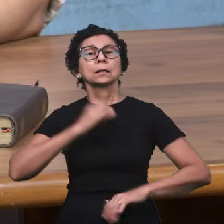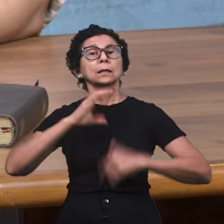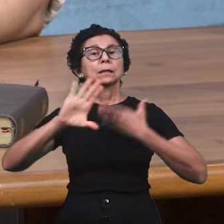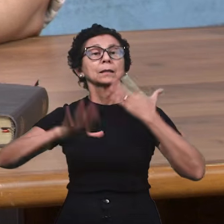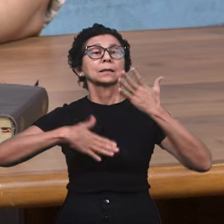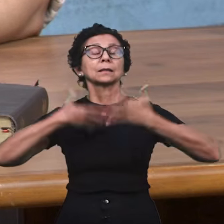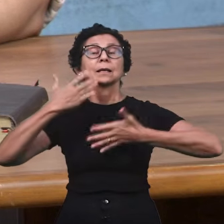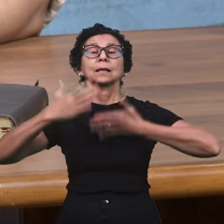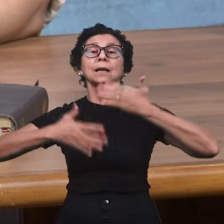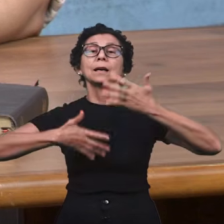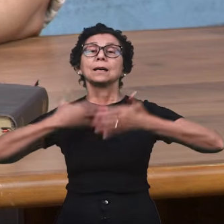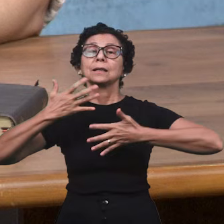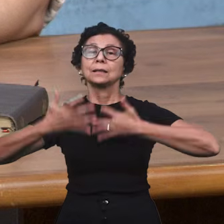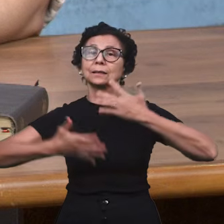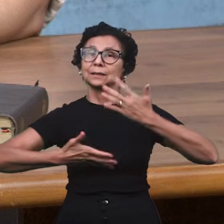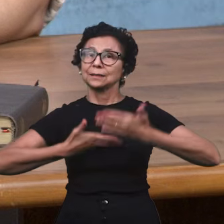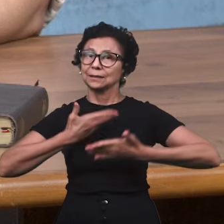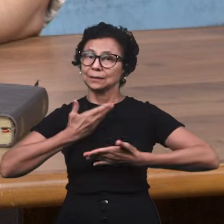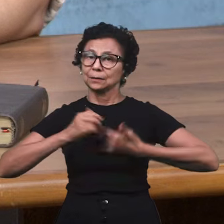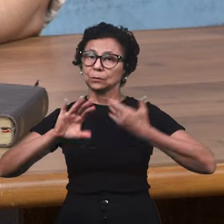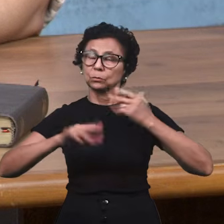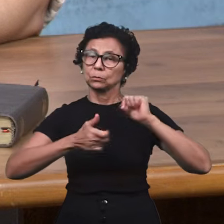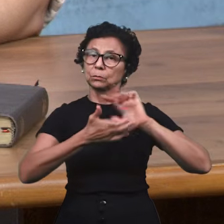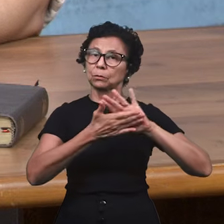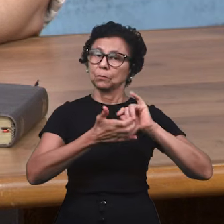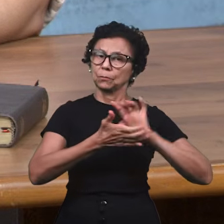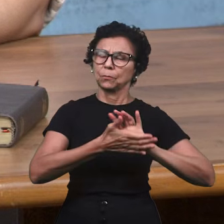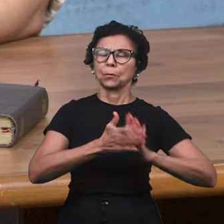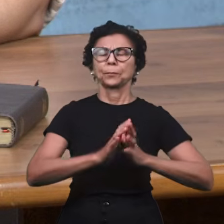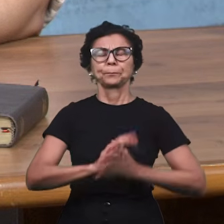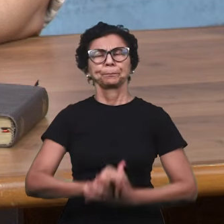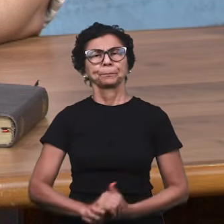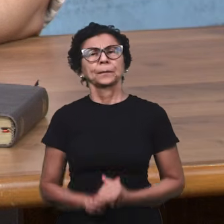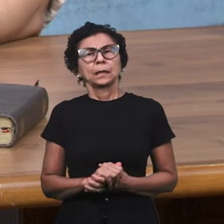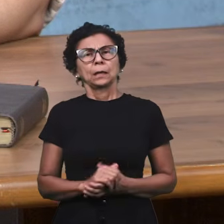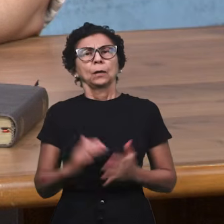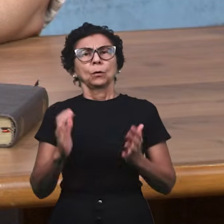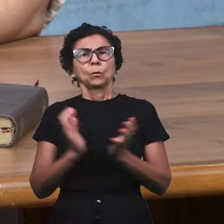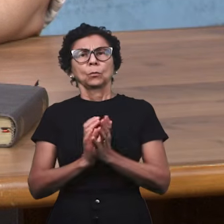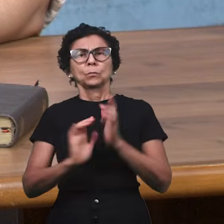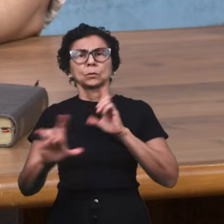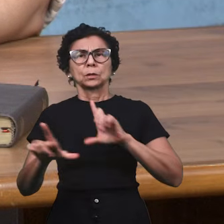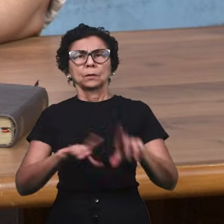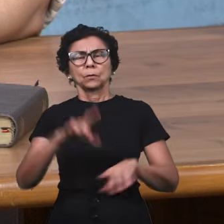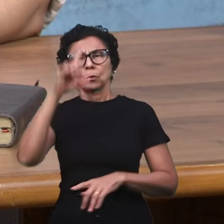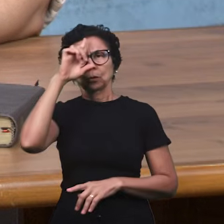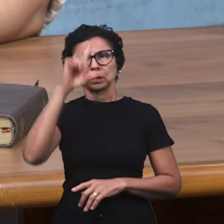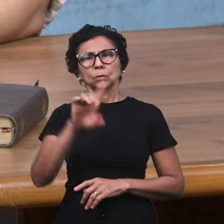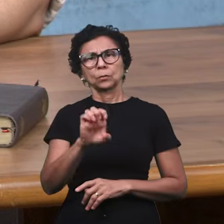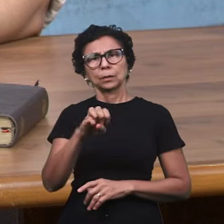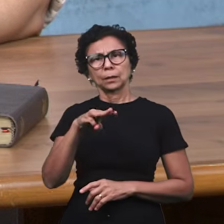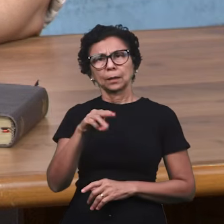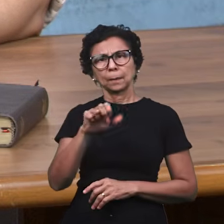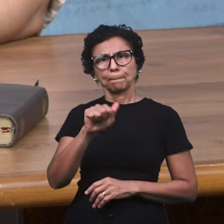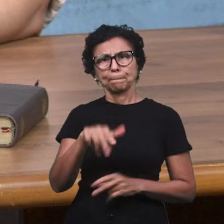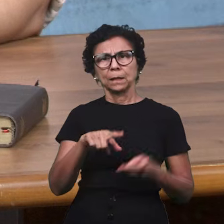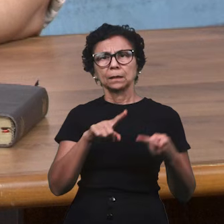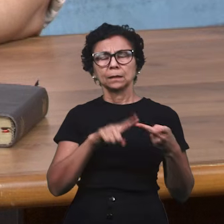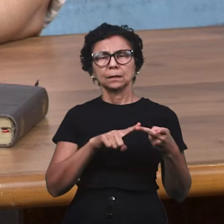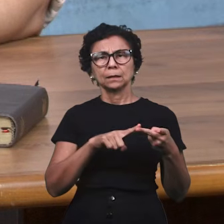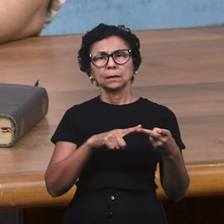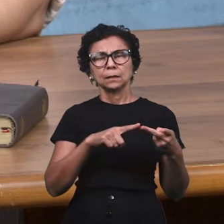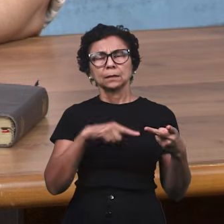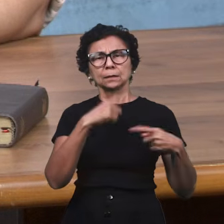alegria. Ordenaram, pois, os levitas a Emã, filho de Joel, e dos